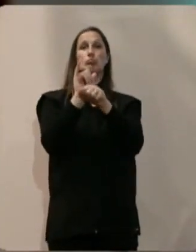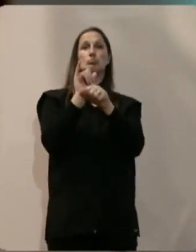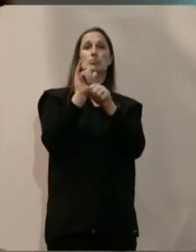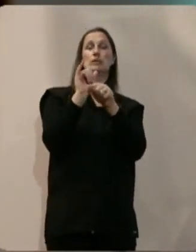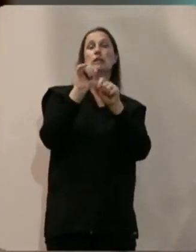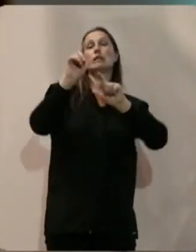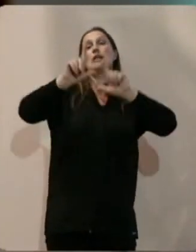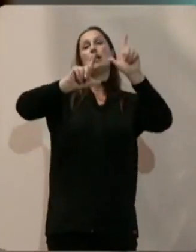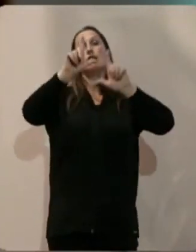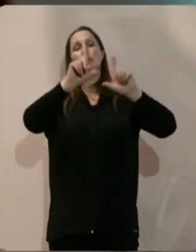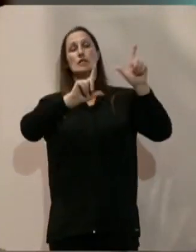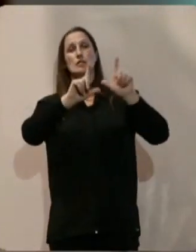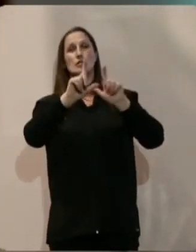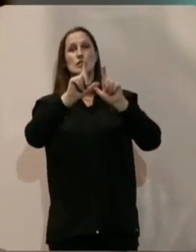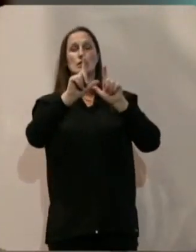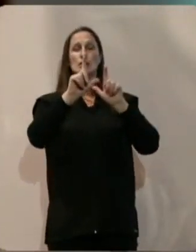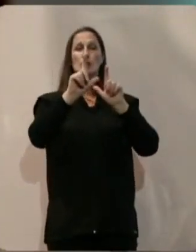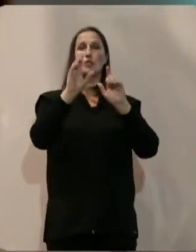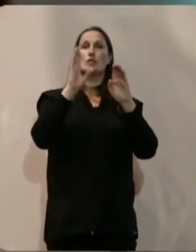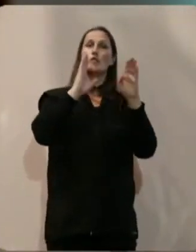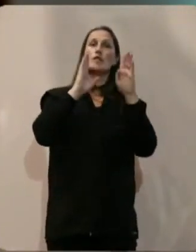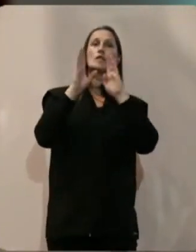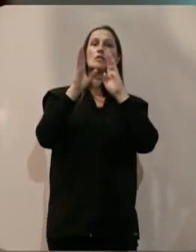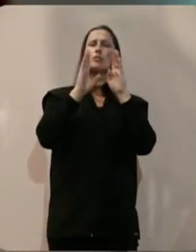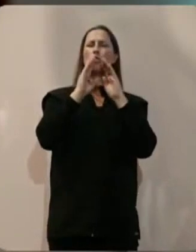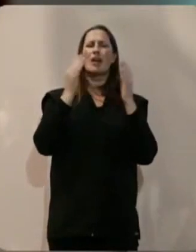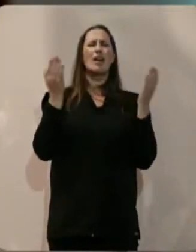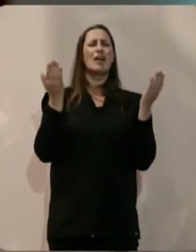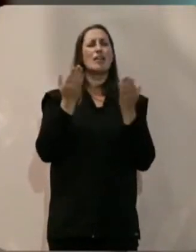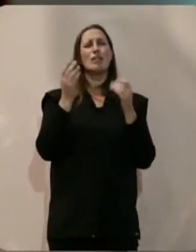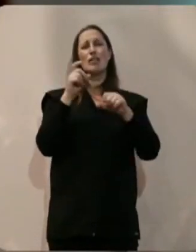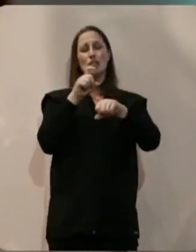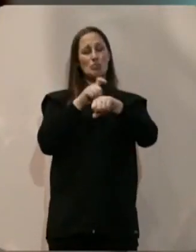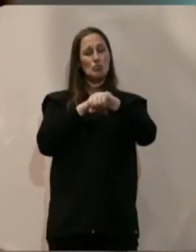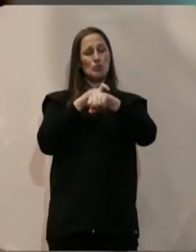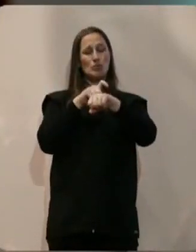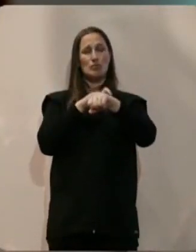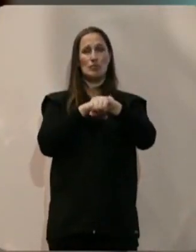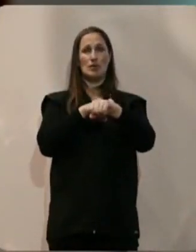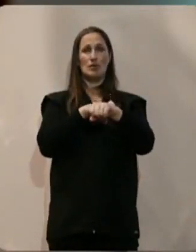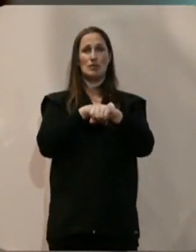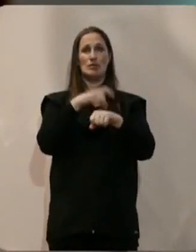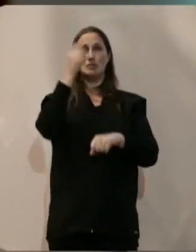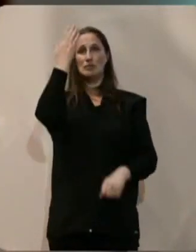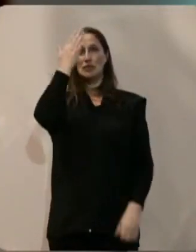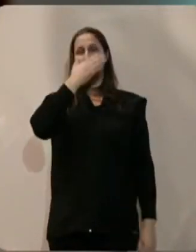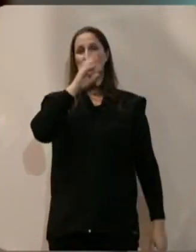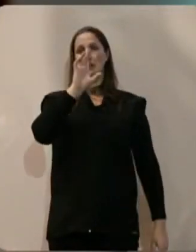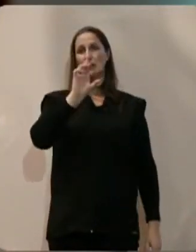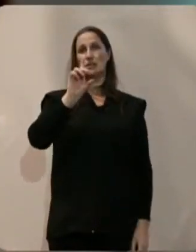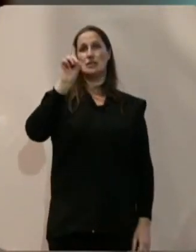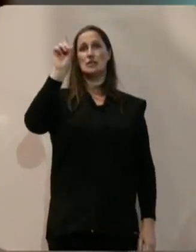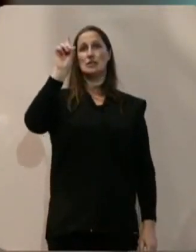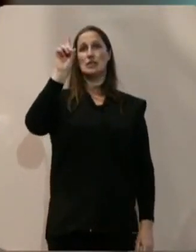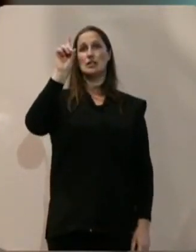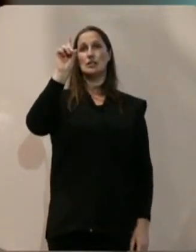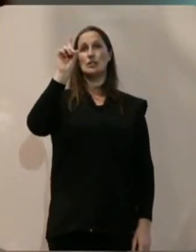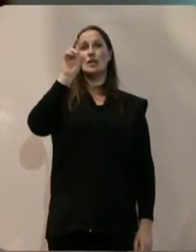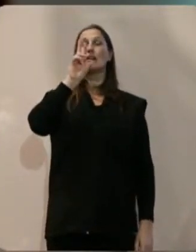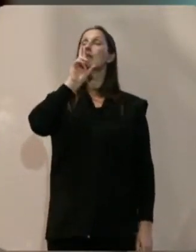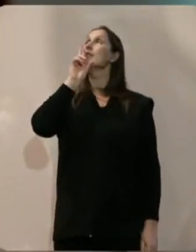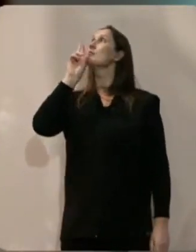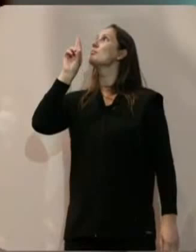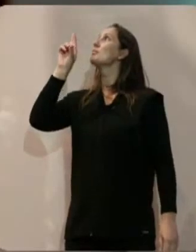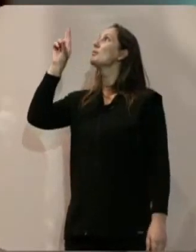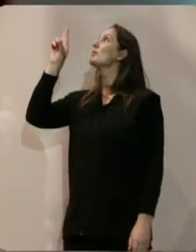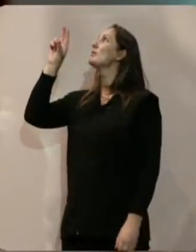pelos canais todos, se coloca na presença de Deus agora. Esse é tempo de a gente responder à voz do